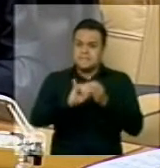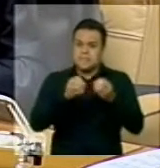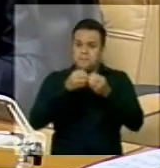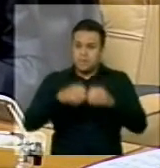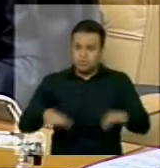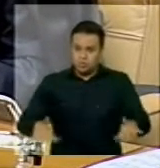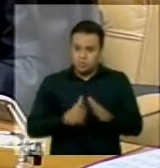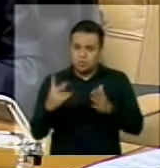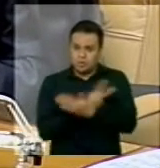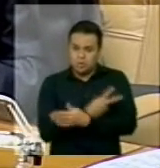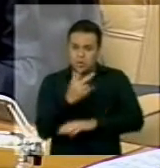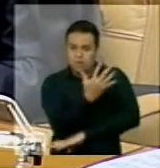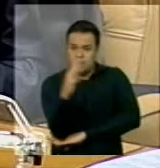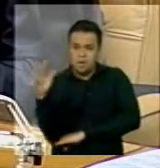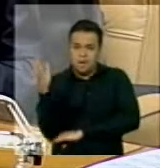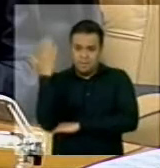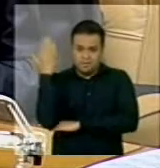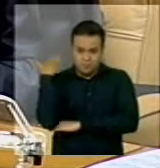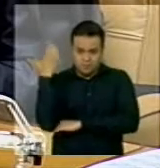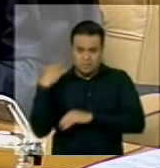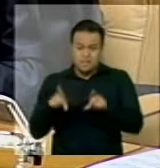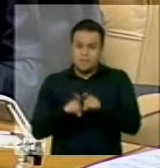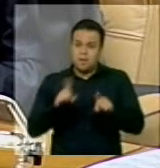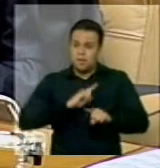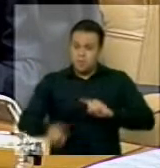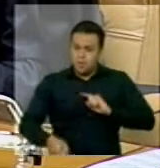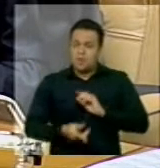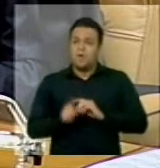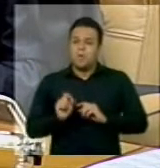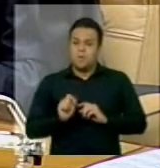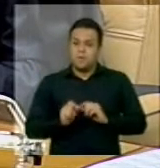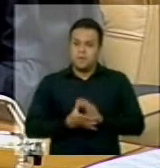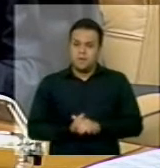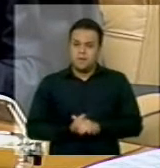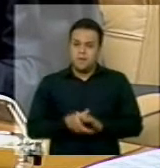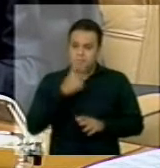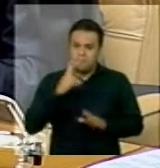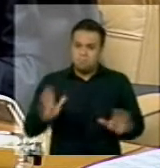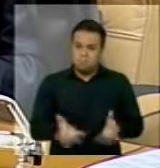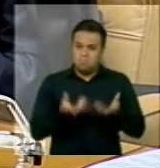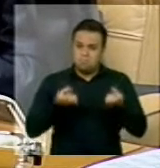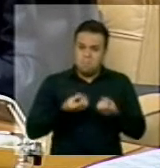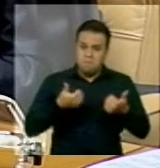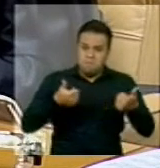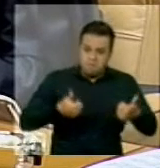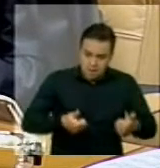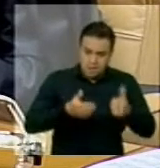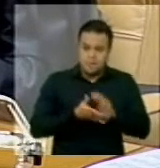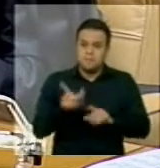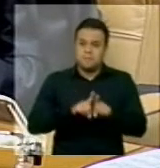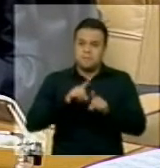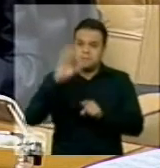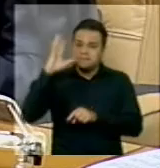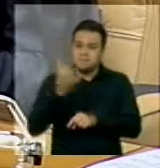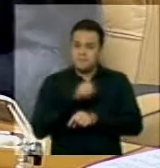no passado, ao não lhes impor como condição para a fruição da benesse legal, sequer a recuperação